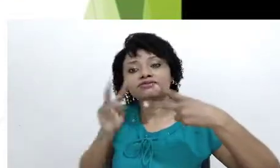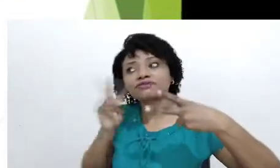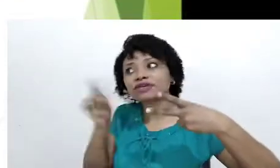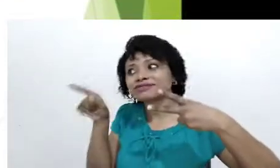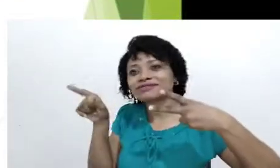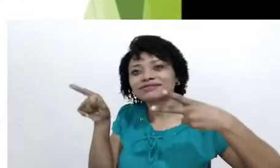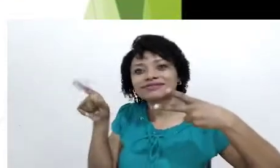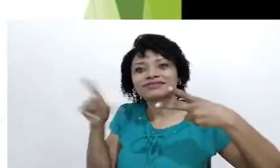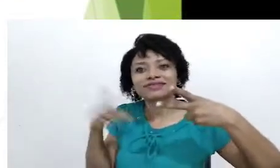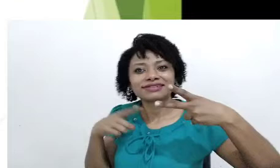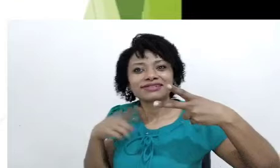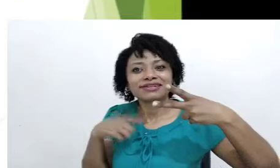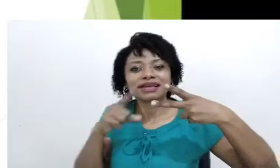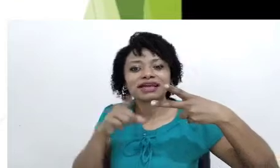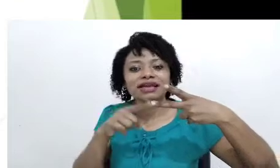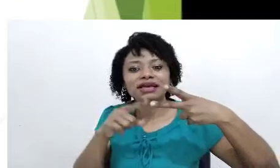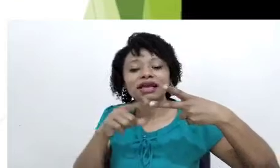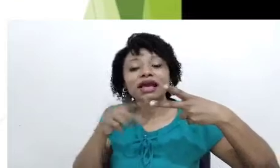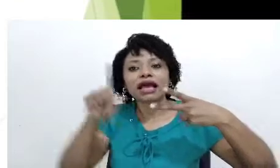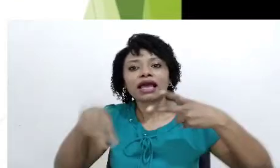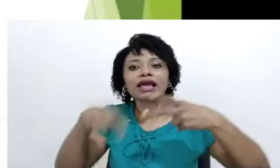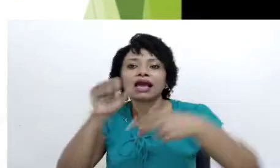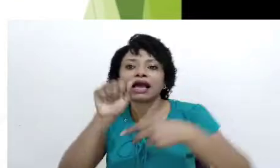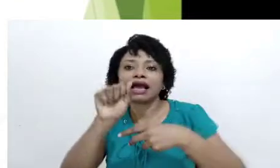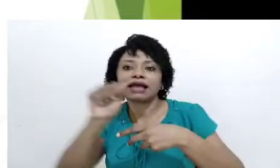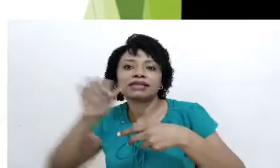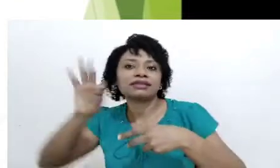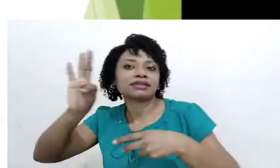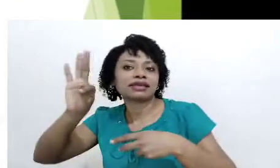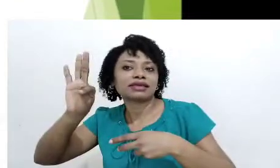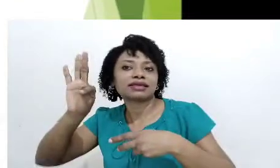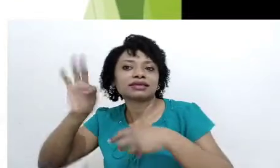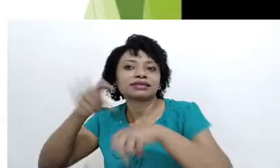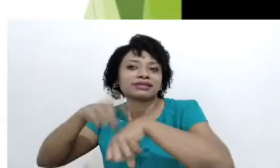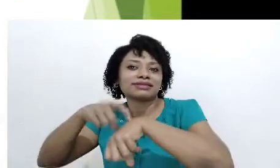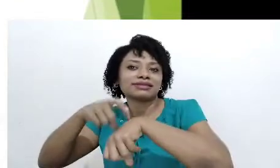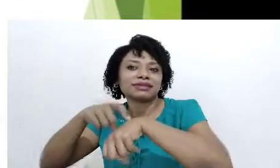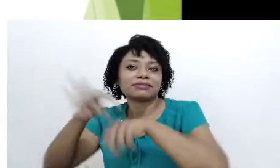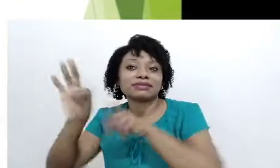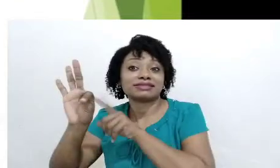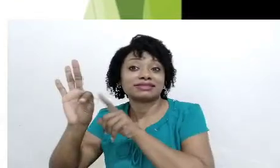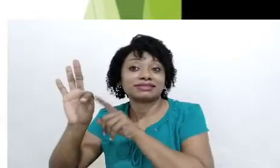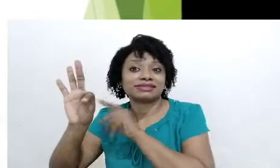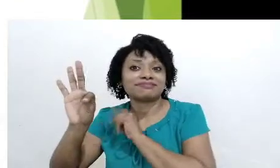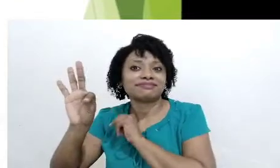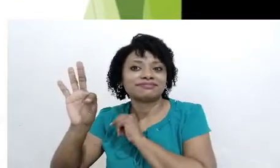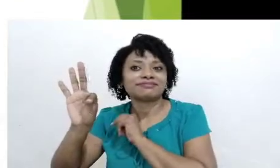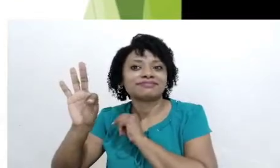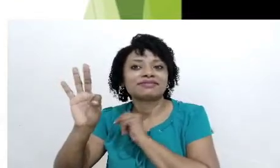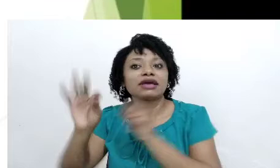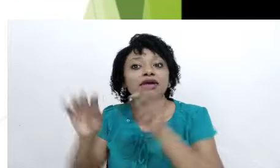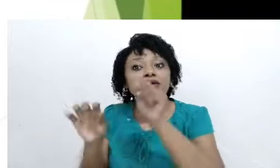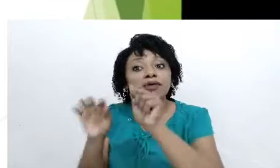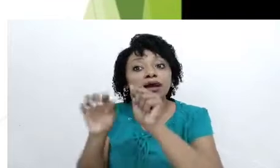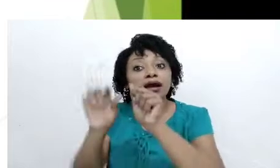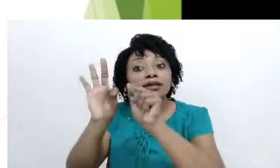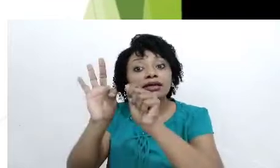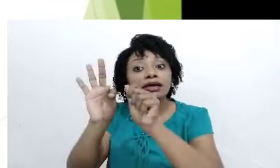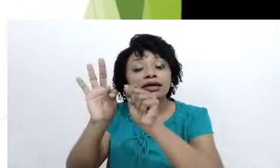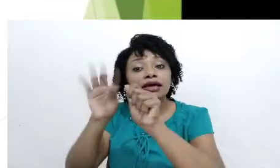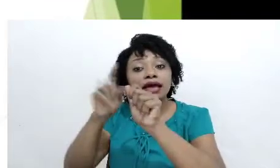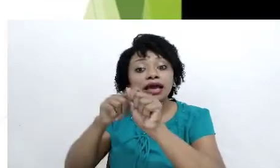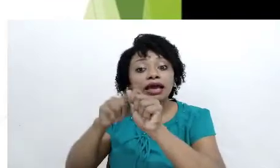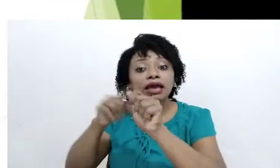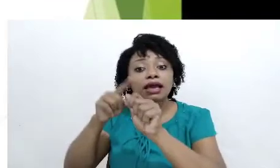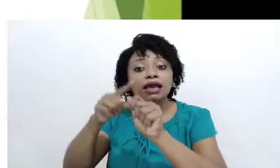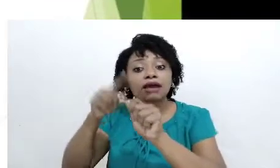velocidade, a equaçãozinha da velocidade, a gente também percebe que a velocidade está em função do tempo. Só que